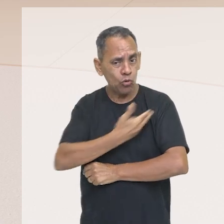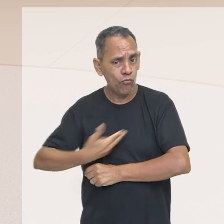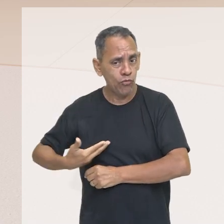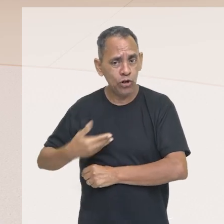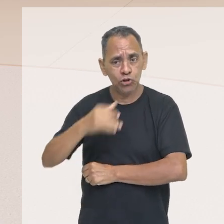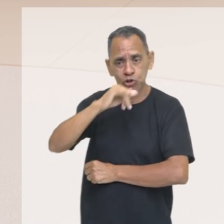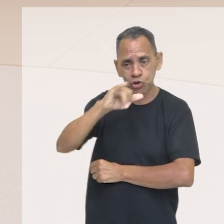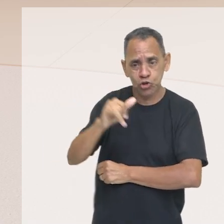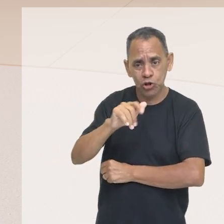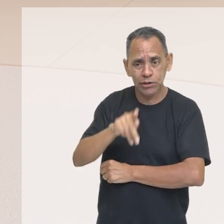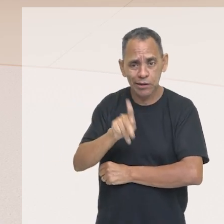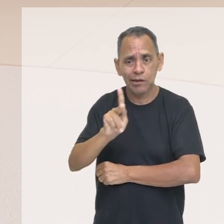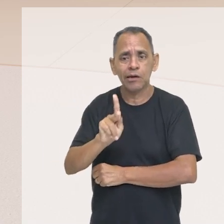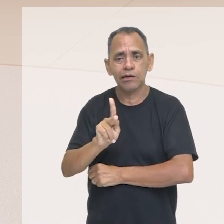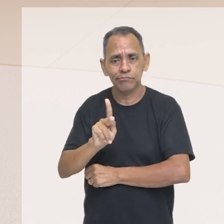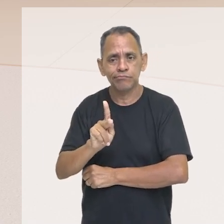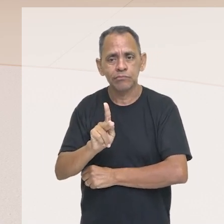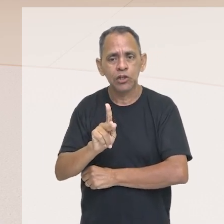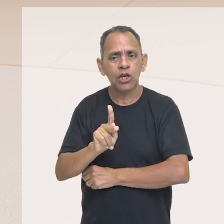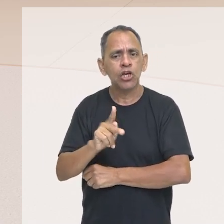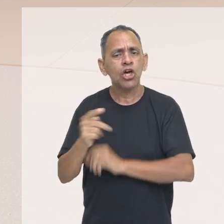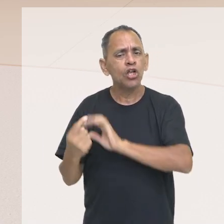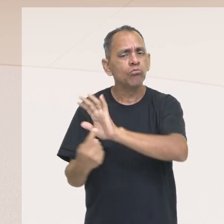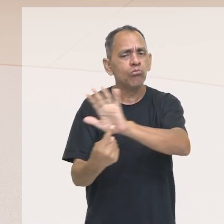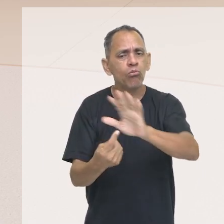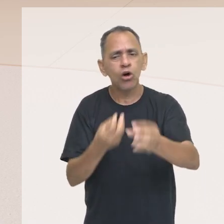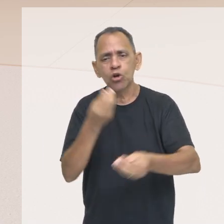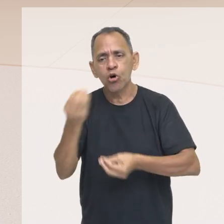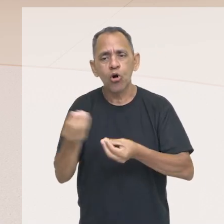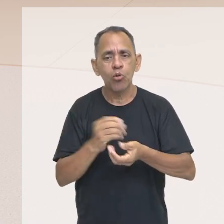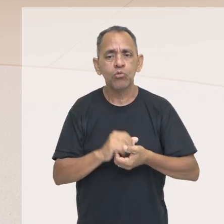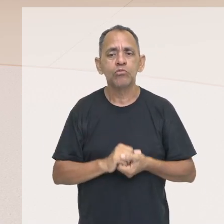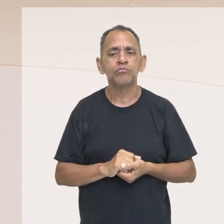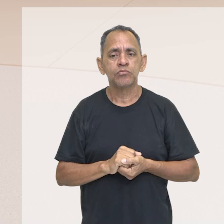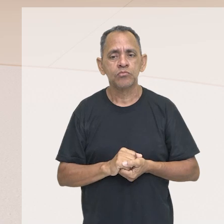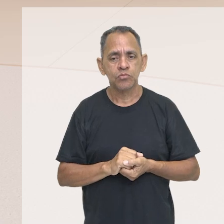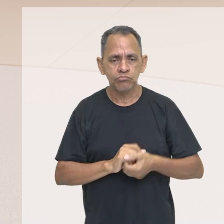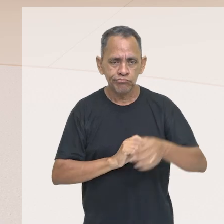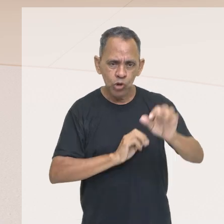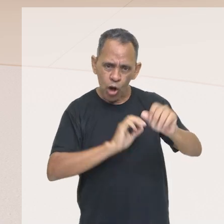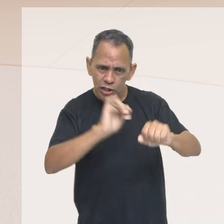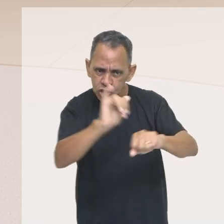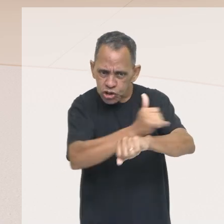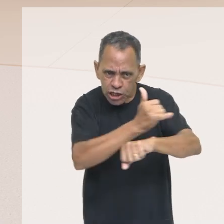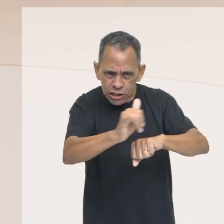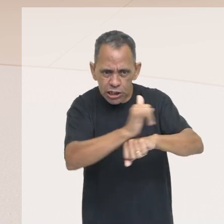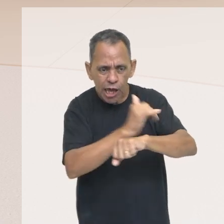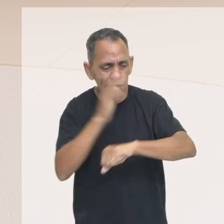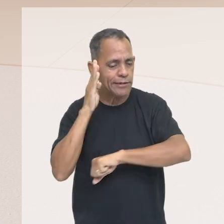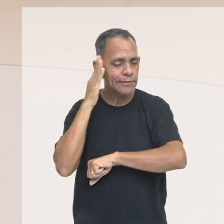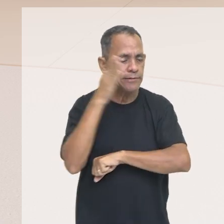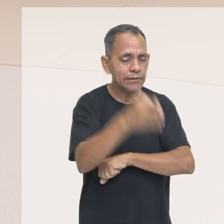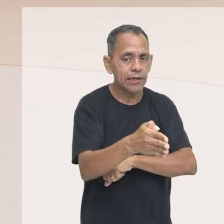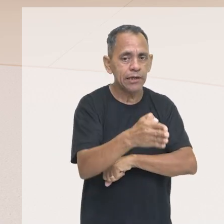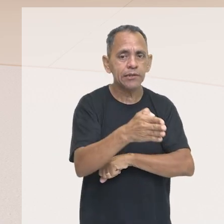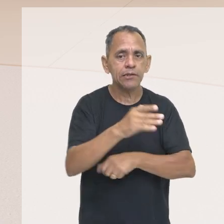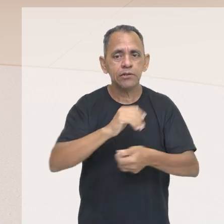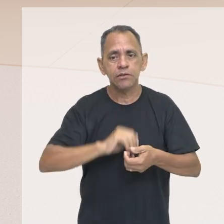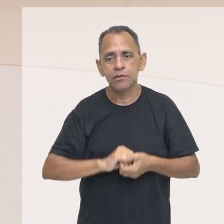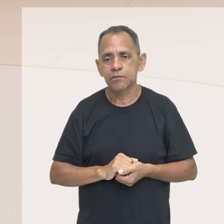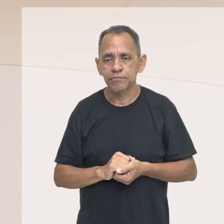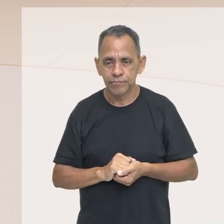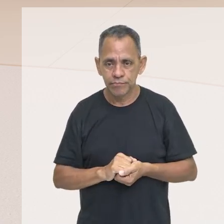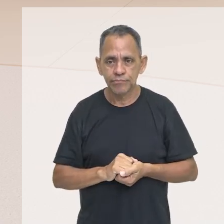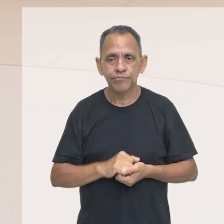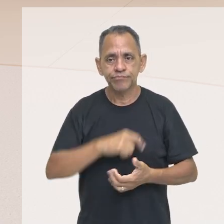com aquilo que ele determina como os planos de metas. E olha só, sabe um ponto importante? É